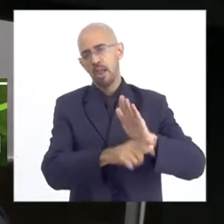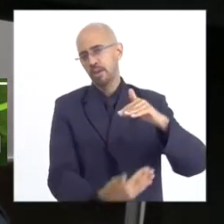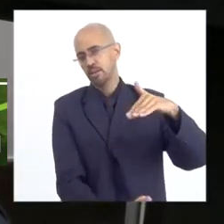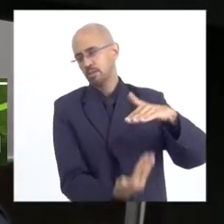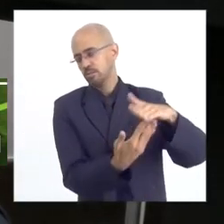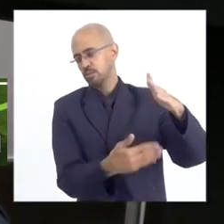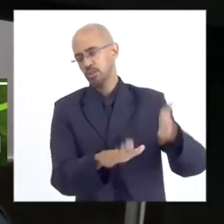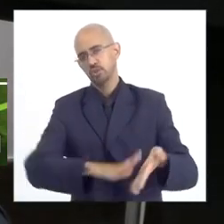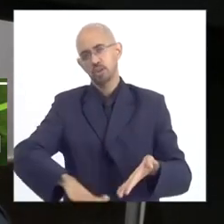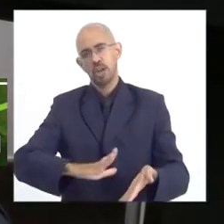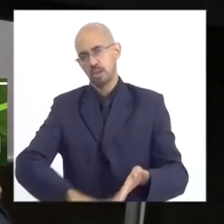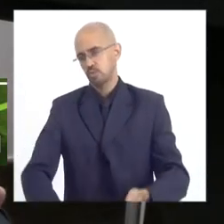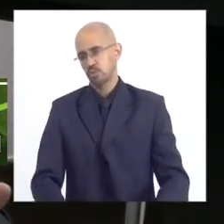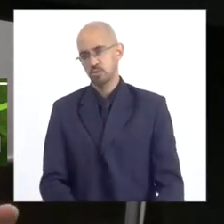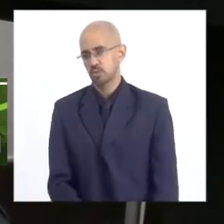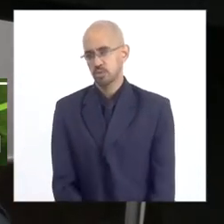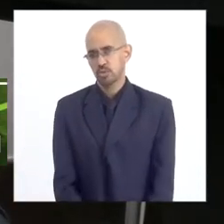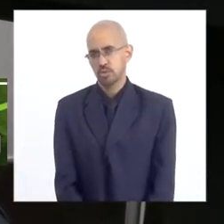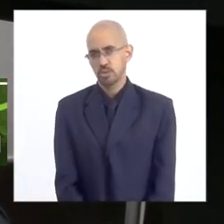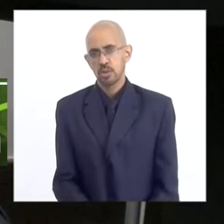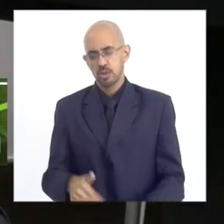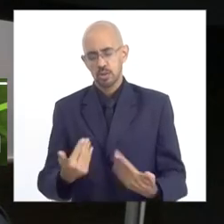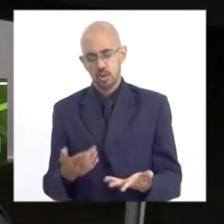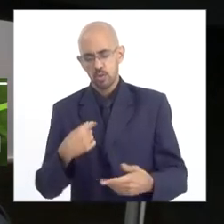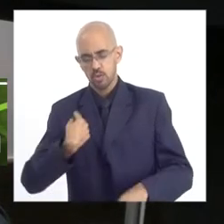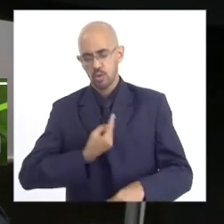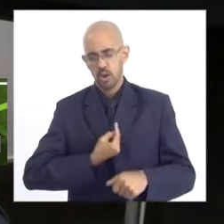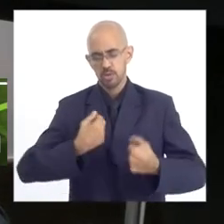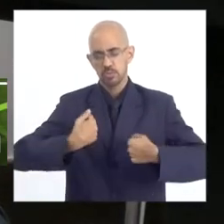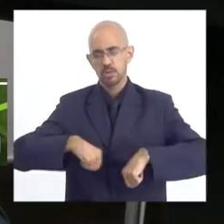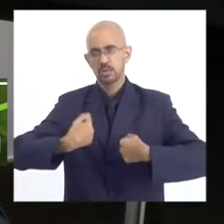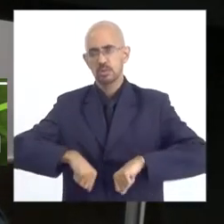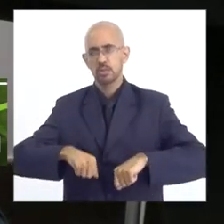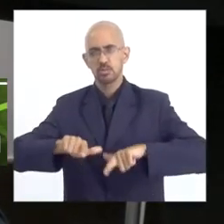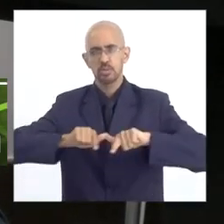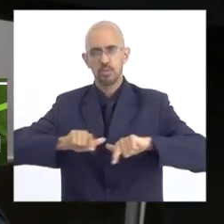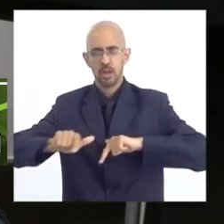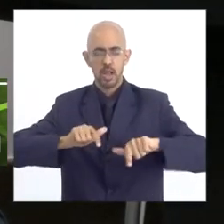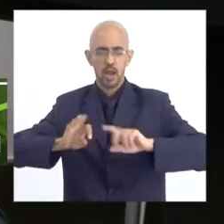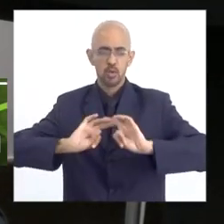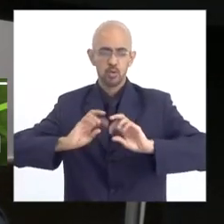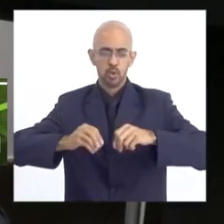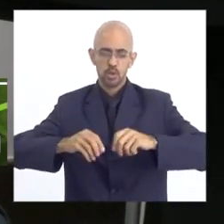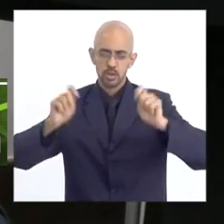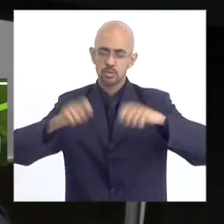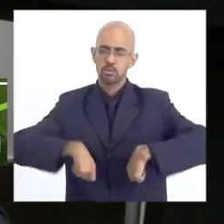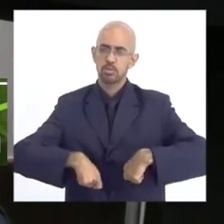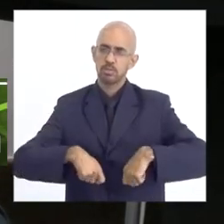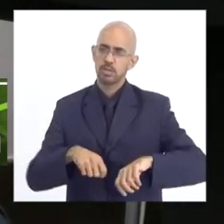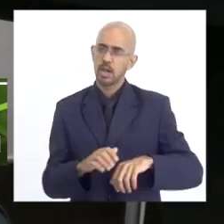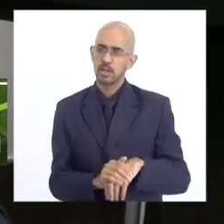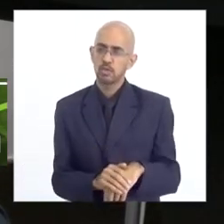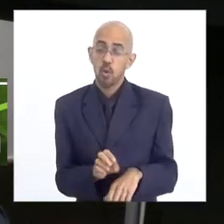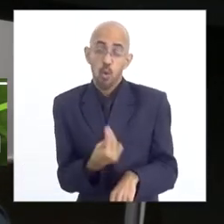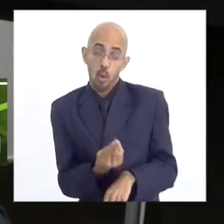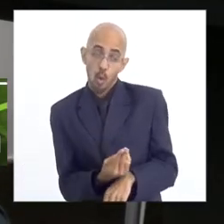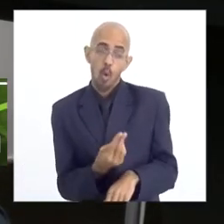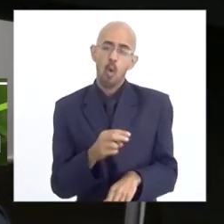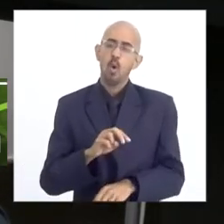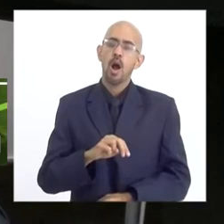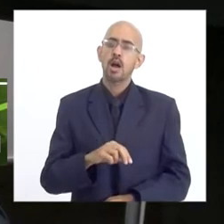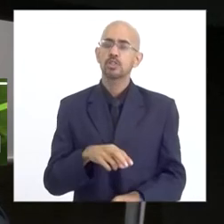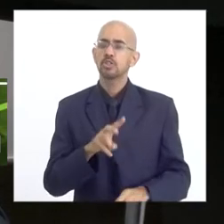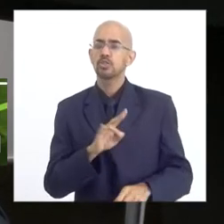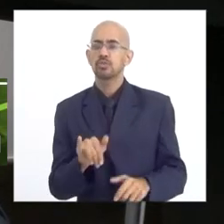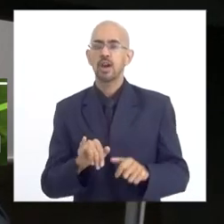Então, a gente tem que trabalhar com todas as hipóteses possíveis. Senão a gente se rende